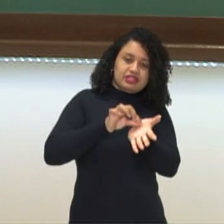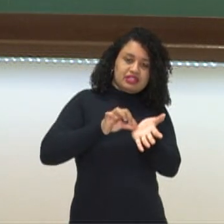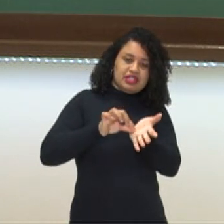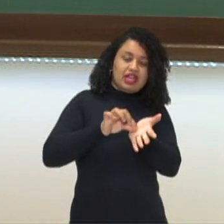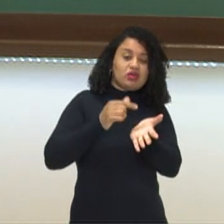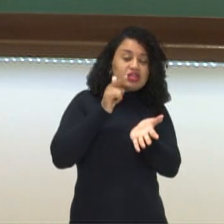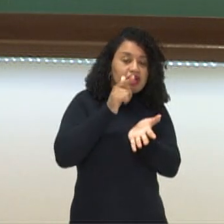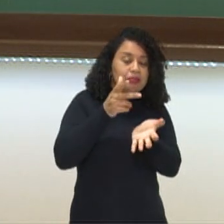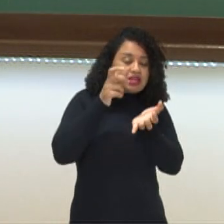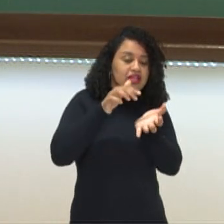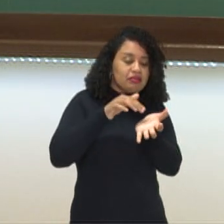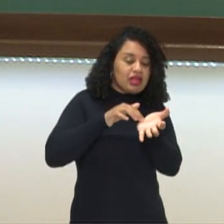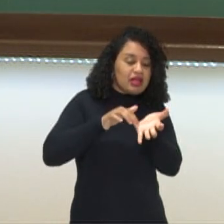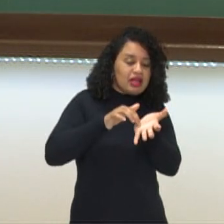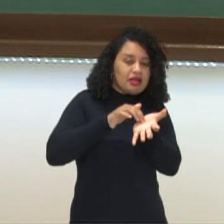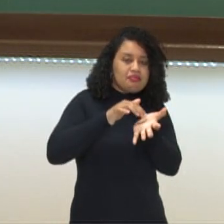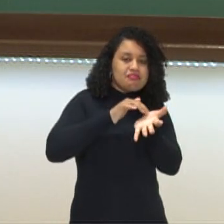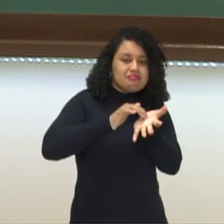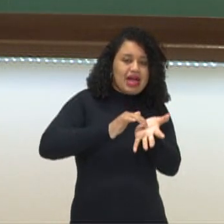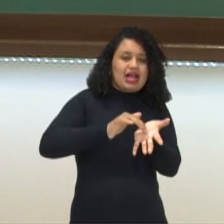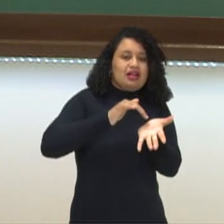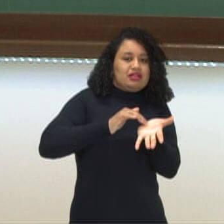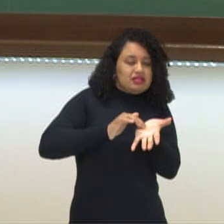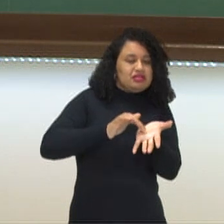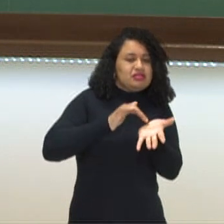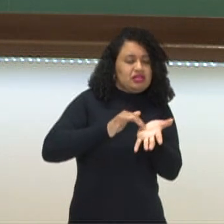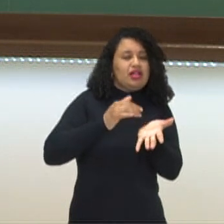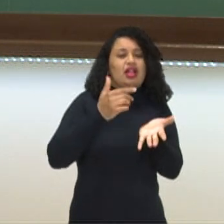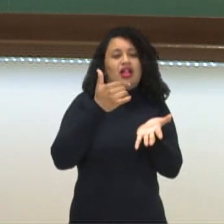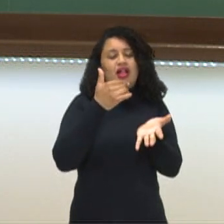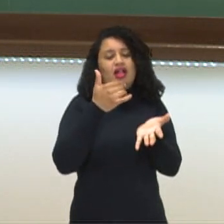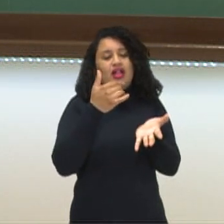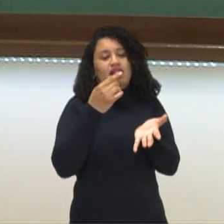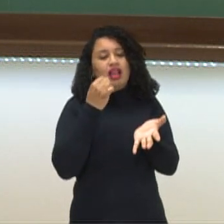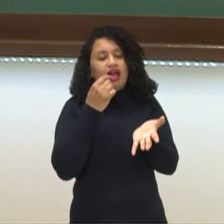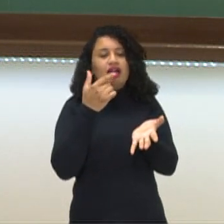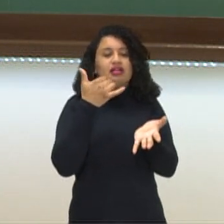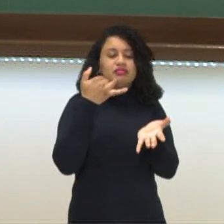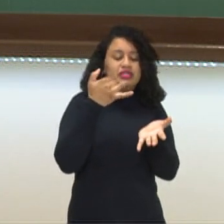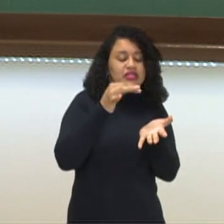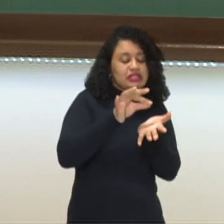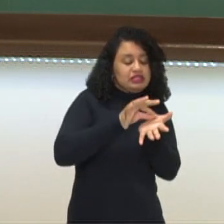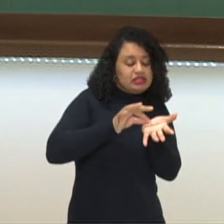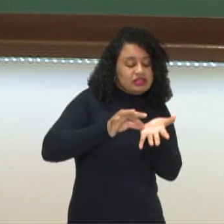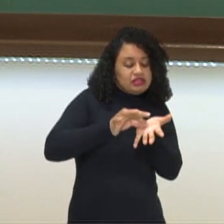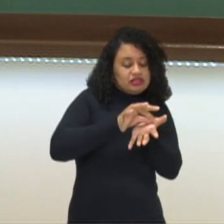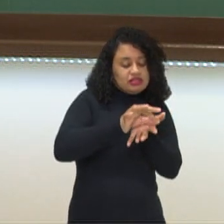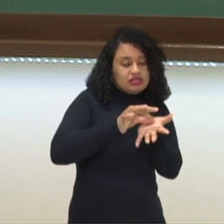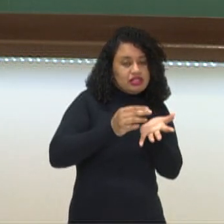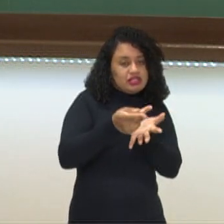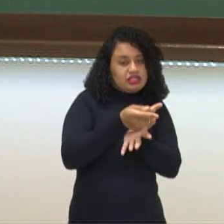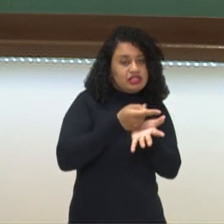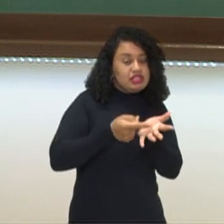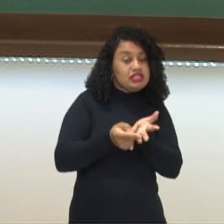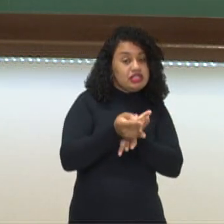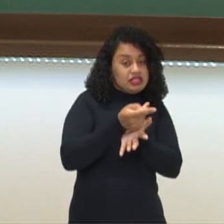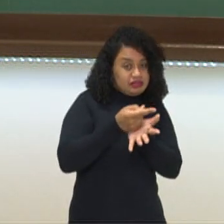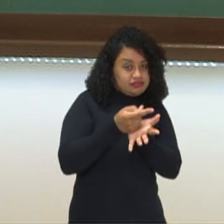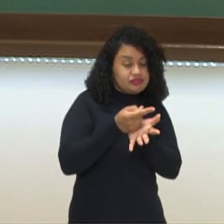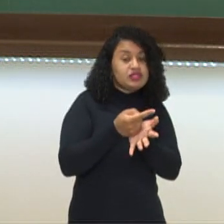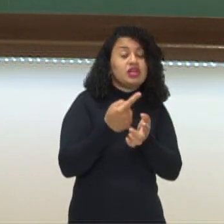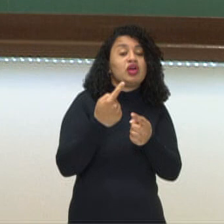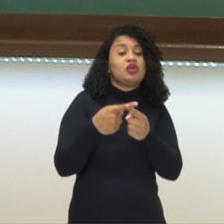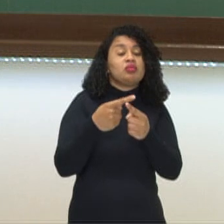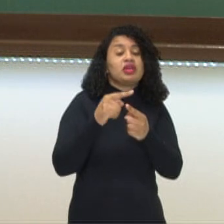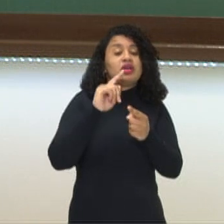mais marcado. Então, desenha normal com a caneta ou com o lápis e depois marca aprofundando ali com a tampa da caneta. Porque